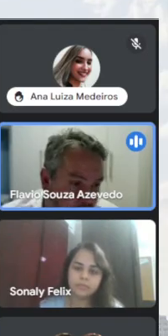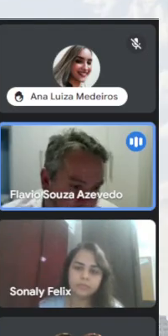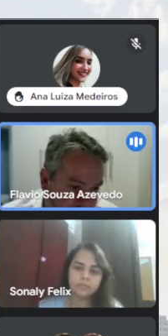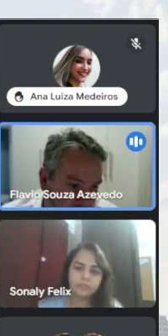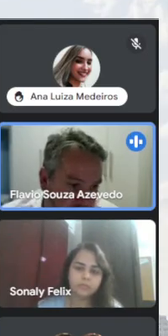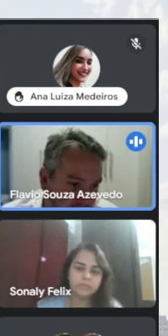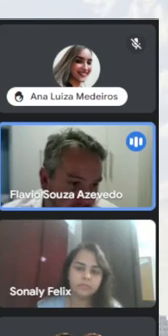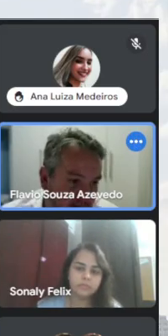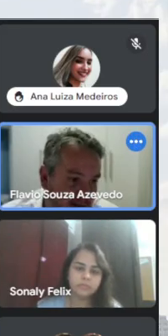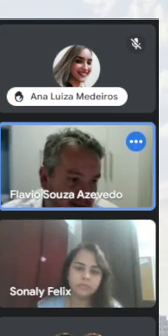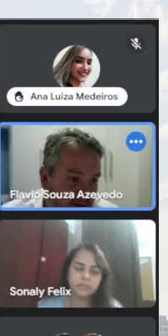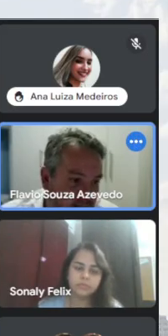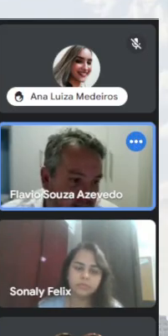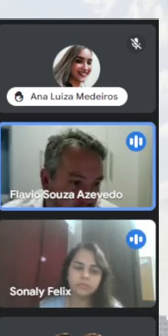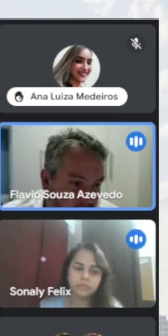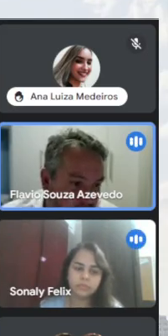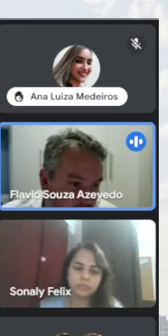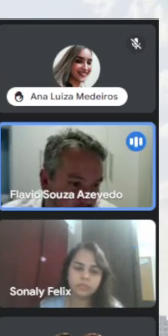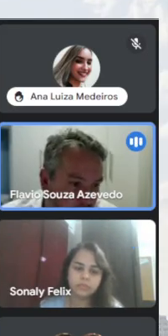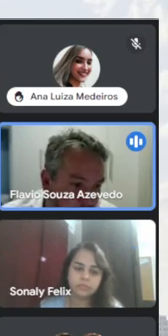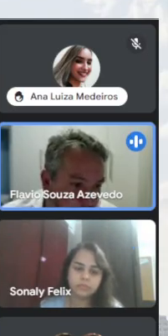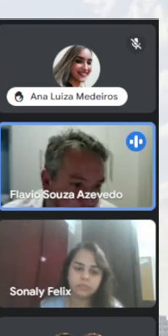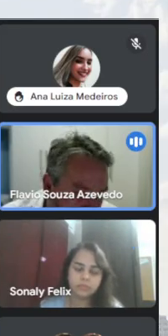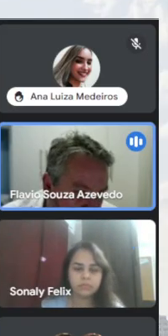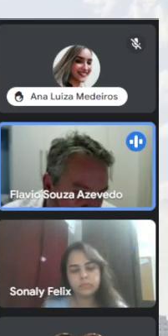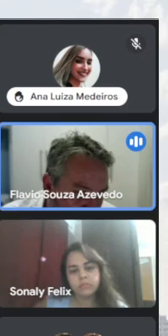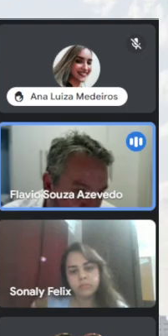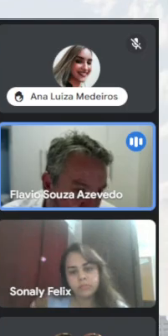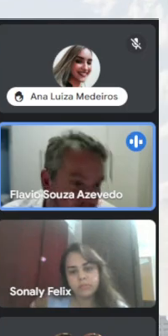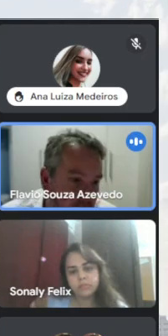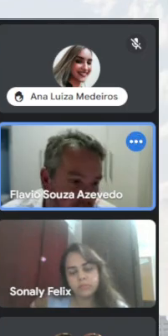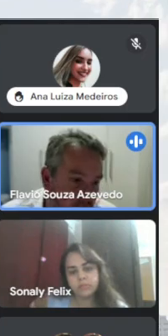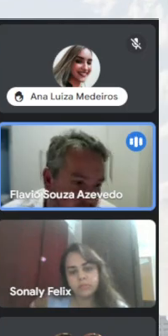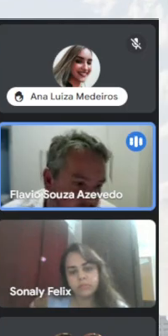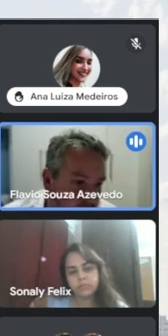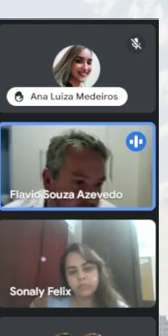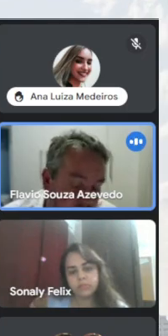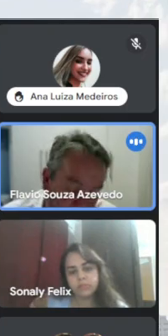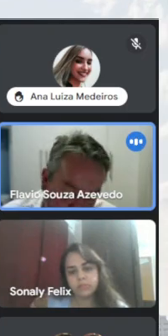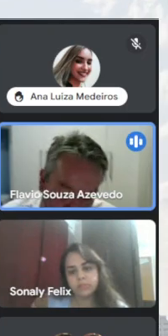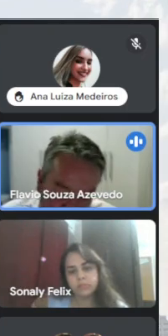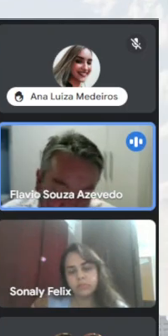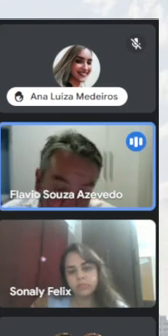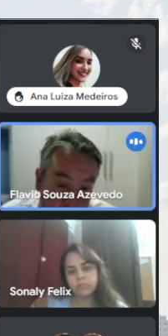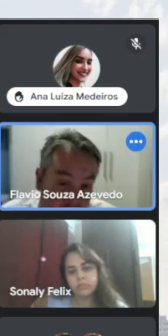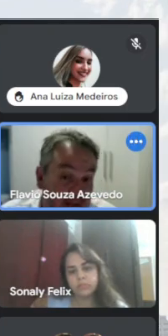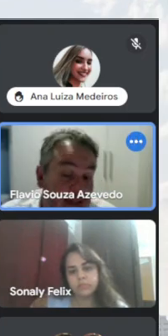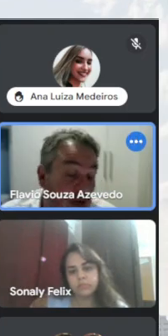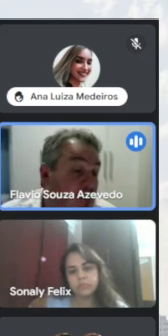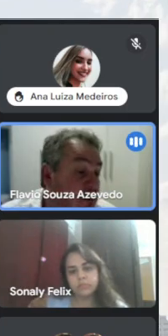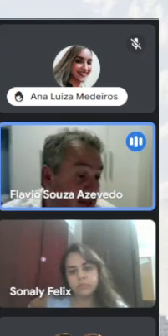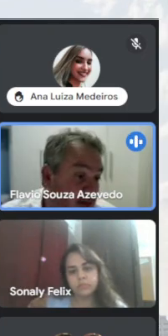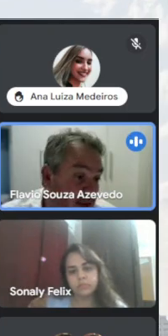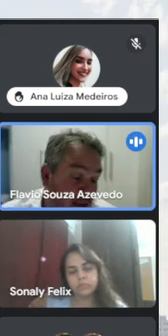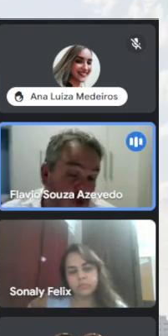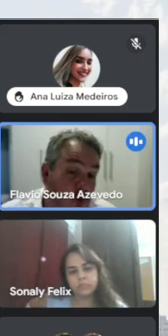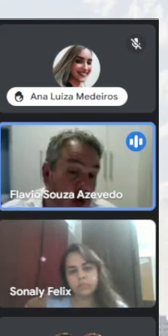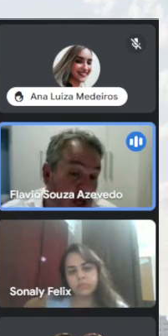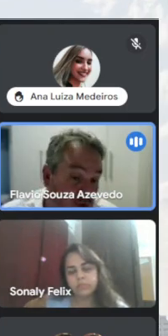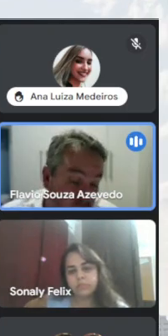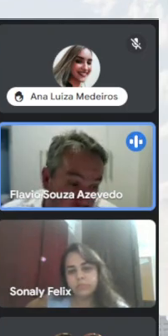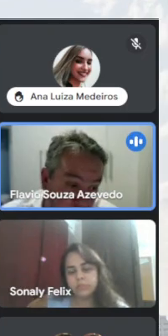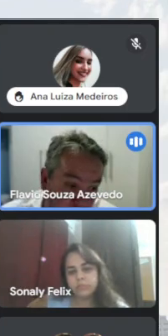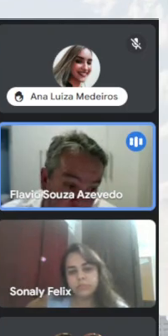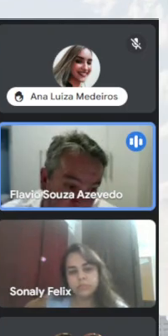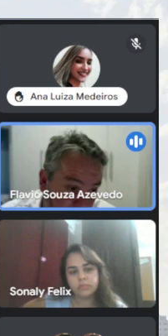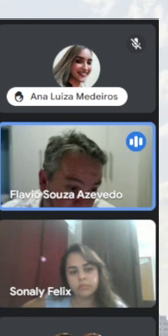uma retrolavagem, né? Eles colocam a água ao contrário, né? E conseguem fazer uma lavagem. Eu não sei te dizer como é